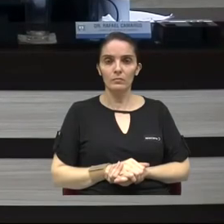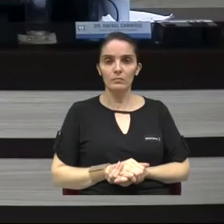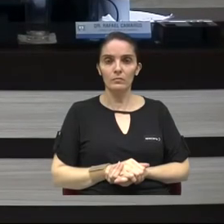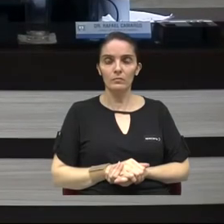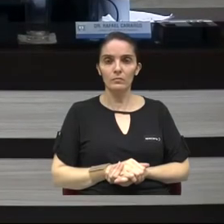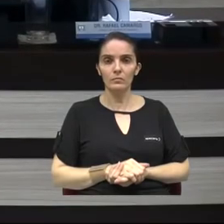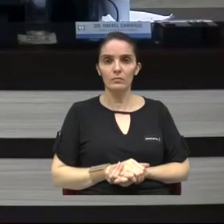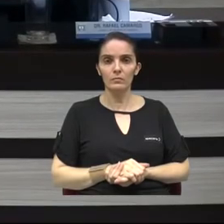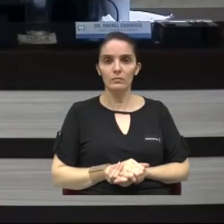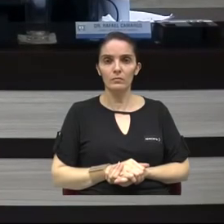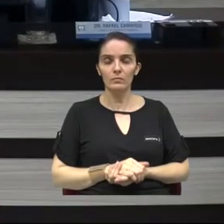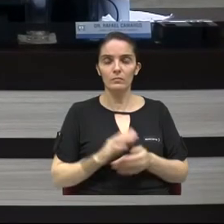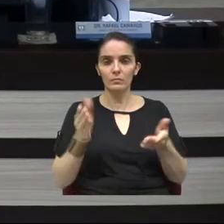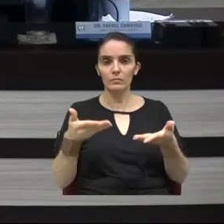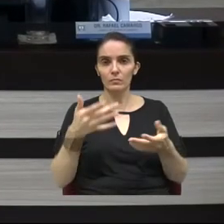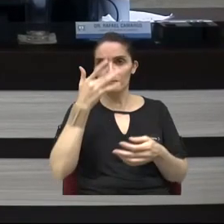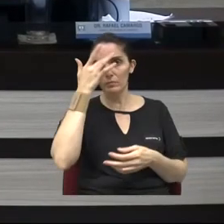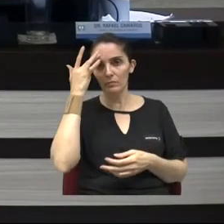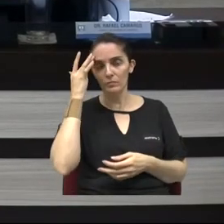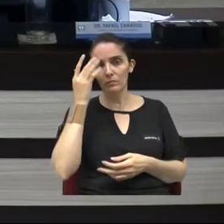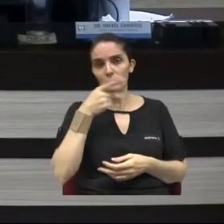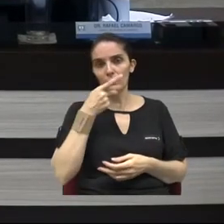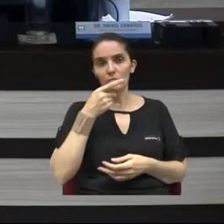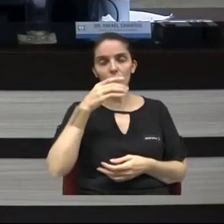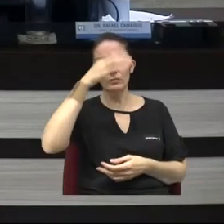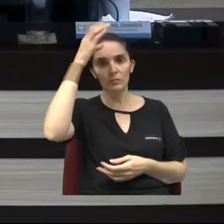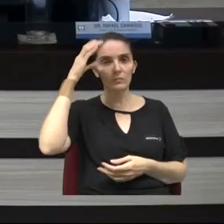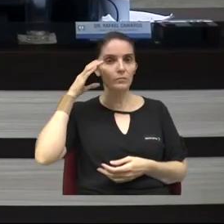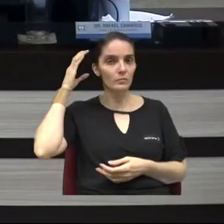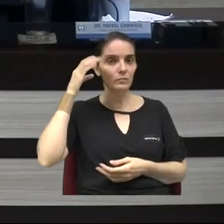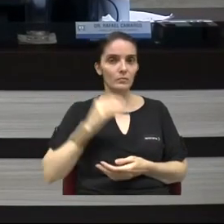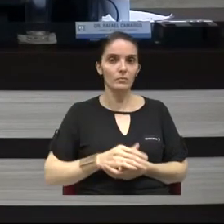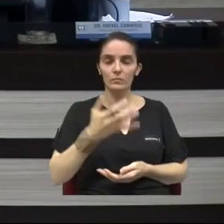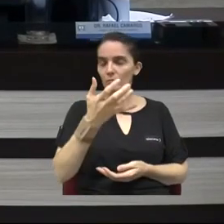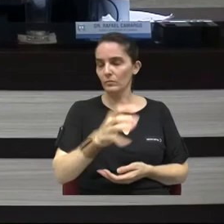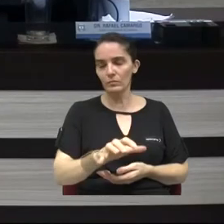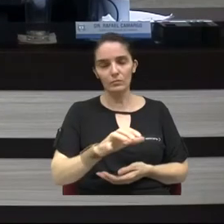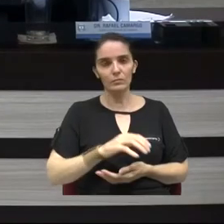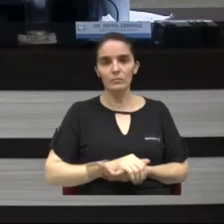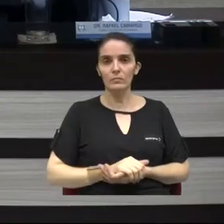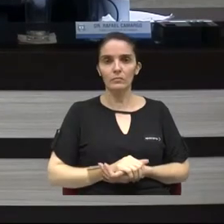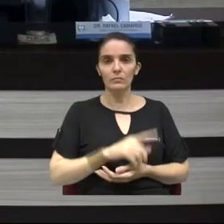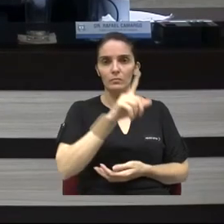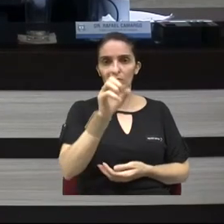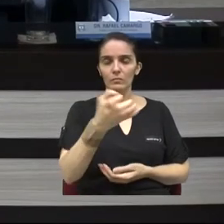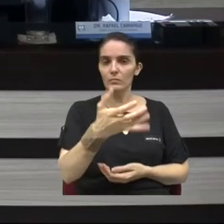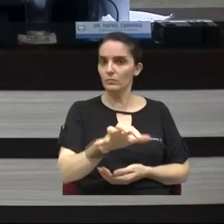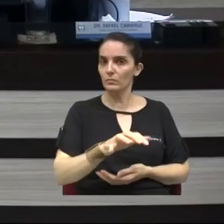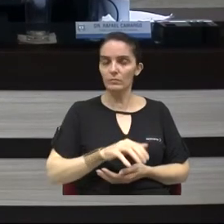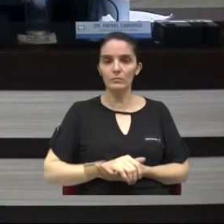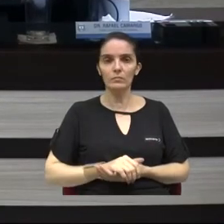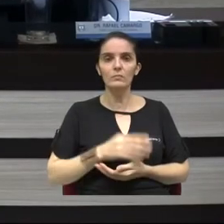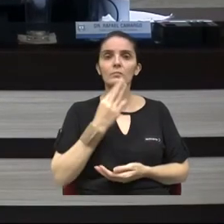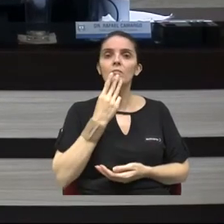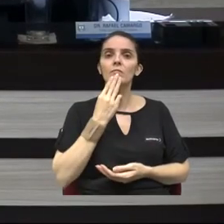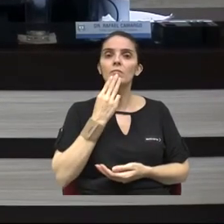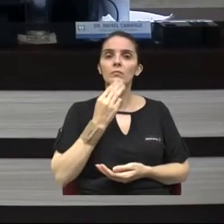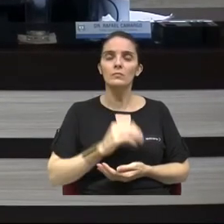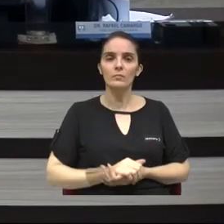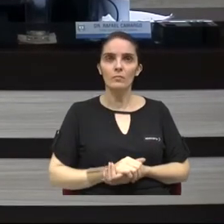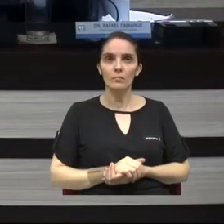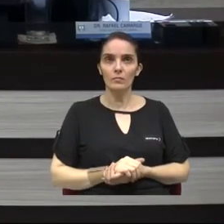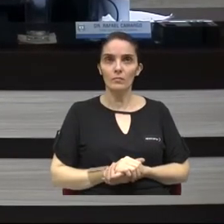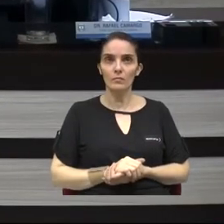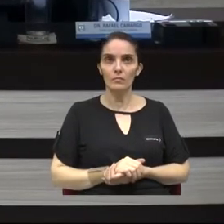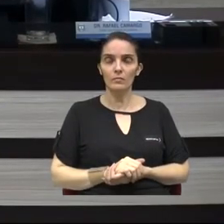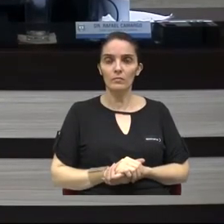Vamos para os oradores. Carolina Pontes. Dispenso. Zé da Mix, dispenso. Vaguinho. Eu gostaria,